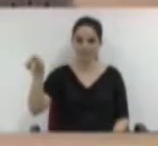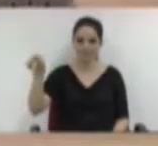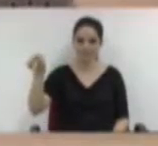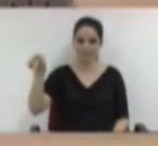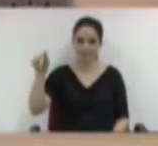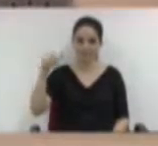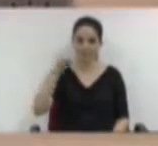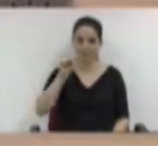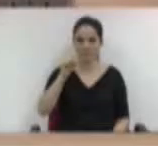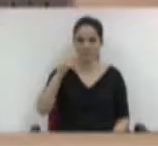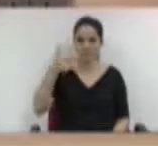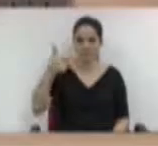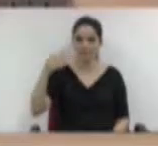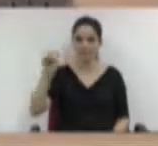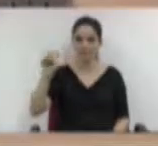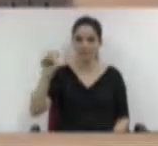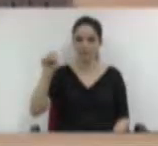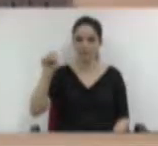827,